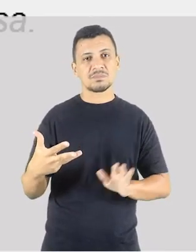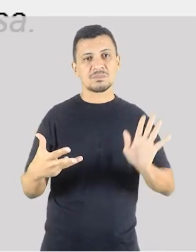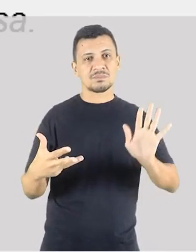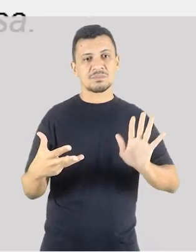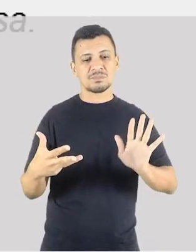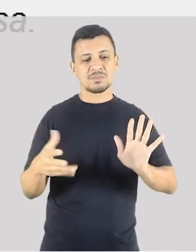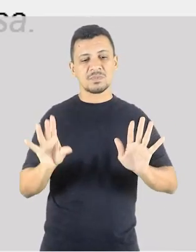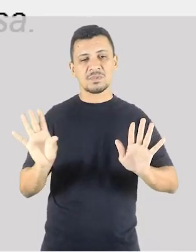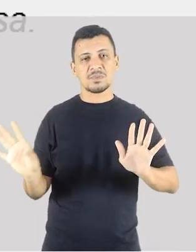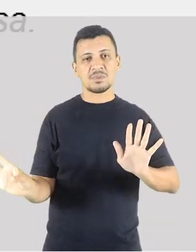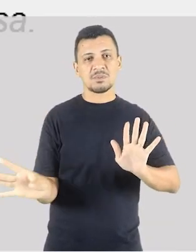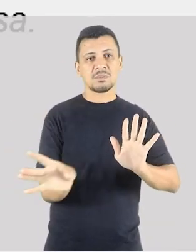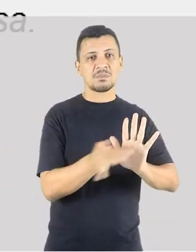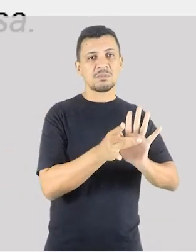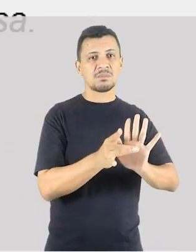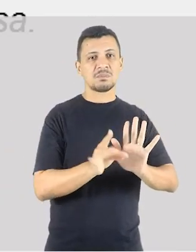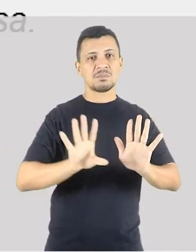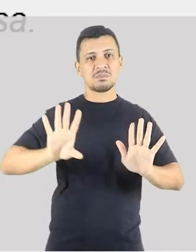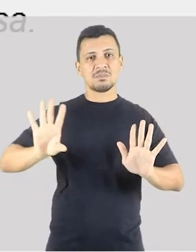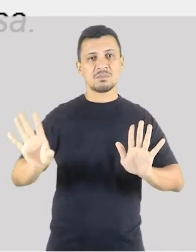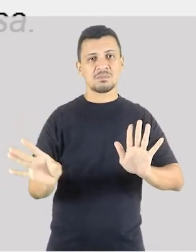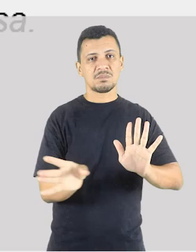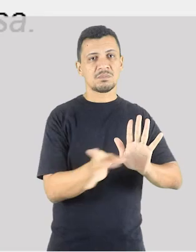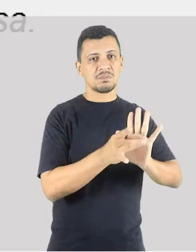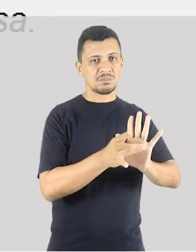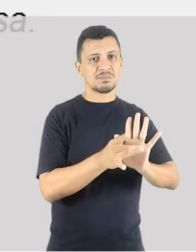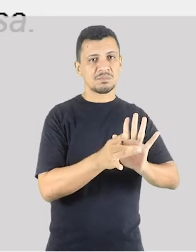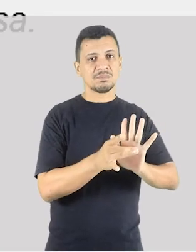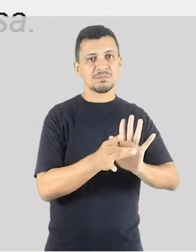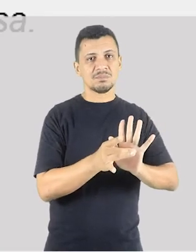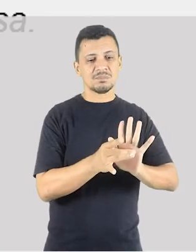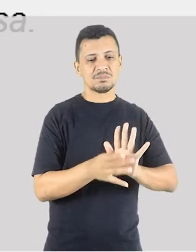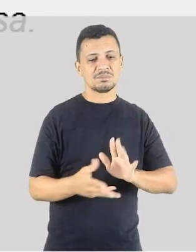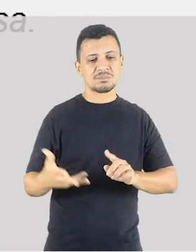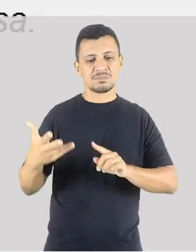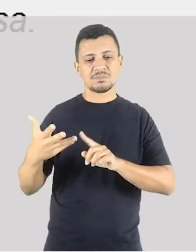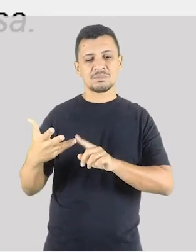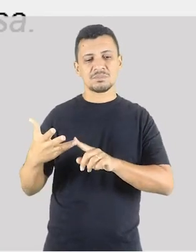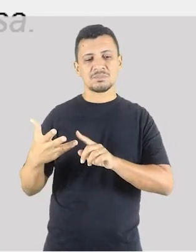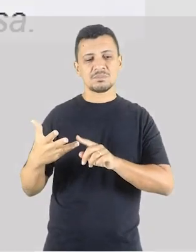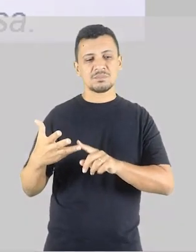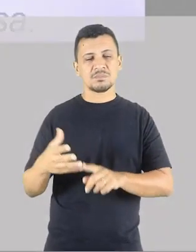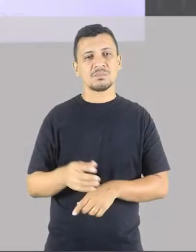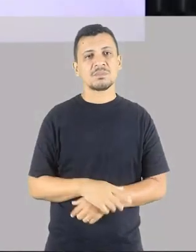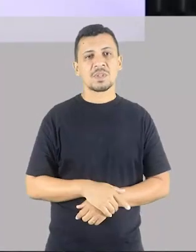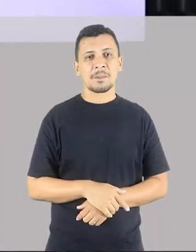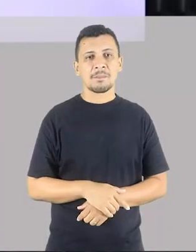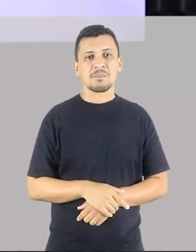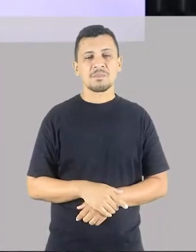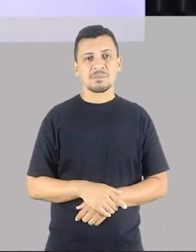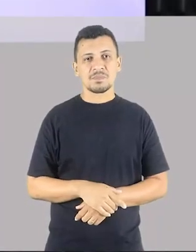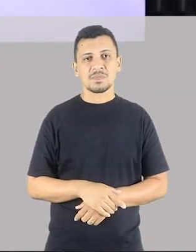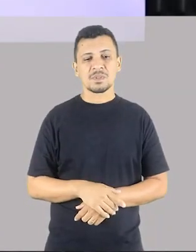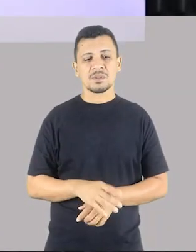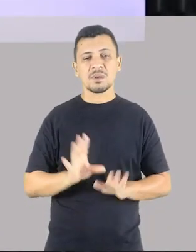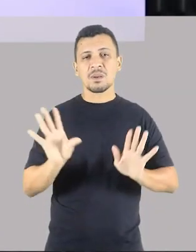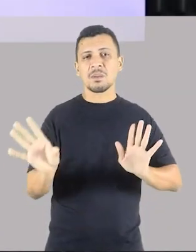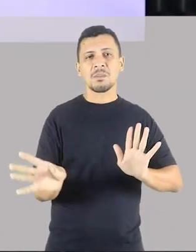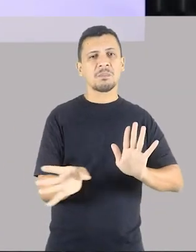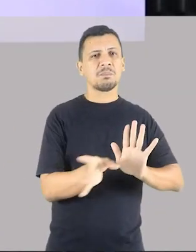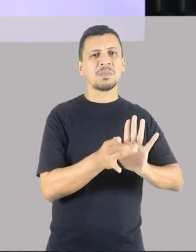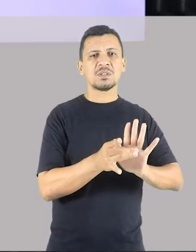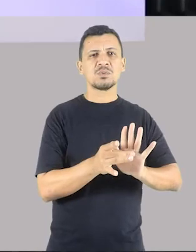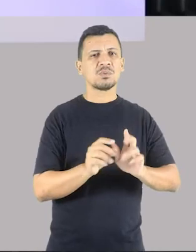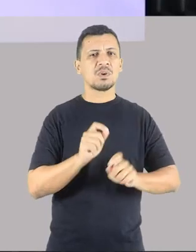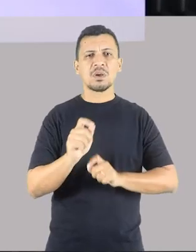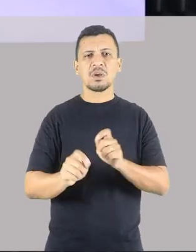chamamos de prosopopeia ou personificação, tá bom? Vamos lá. Prosopopeia ou personificação,